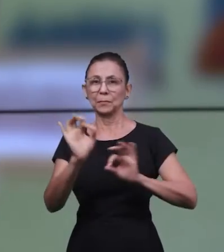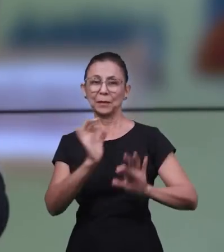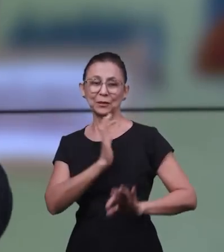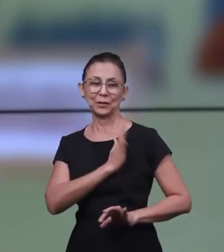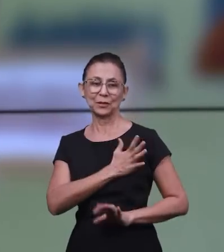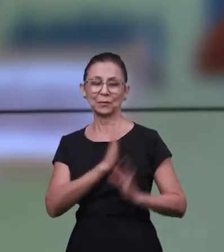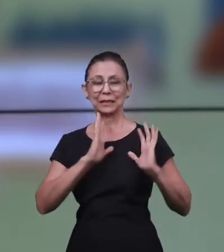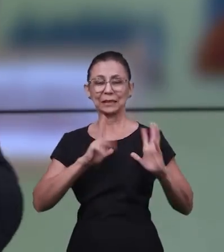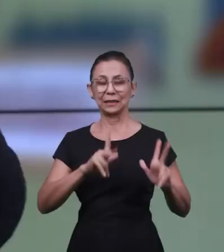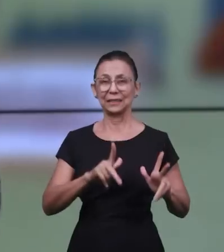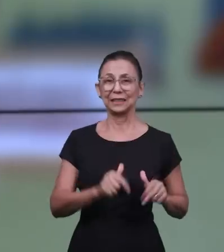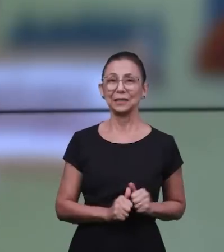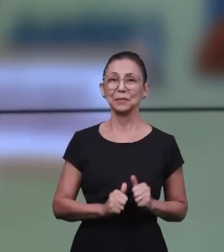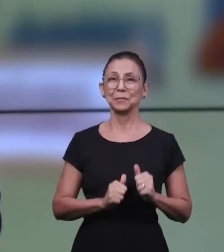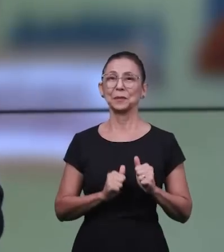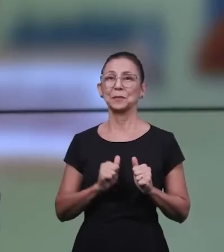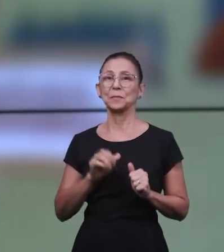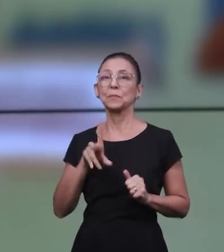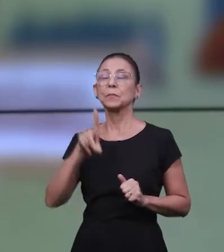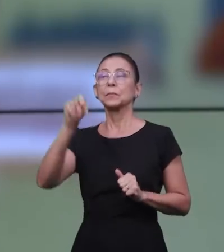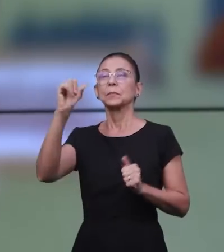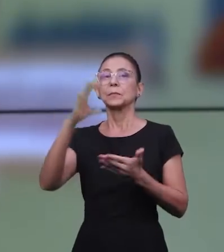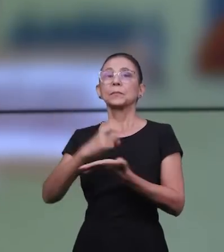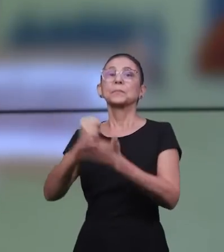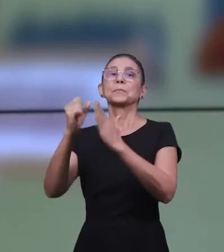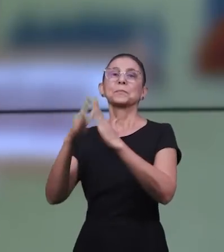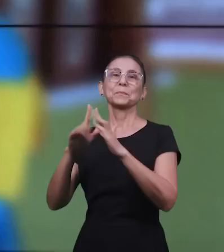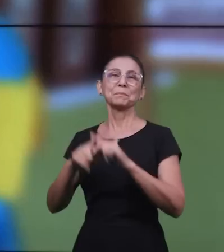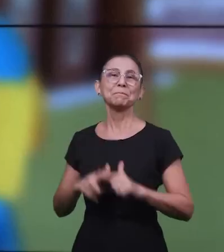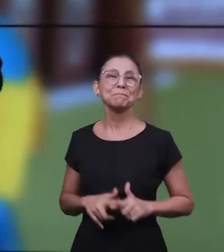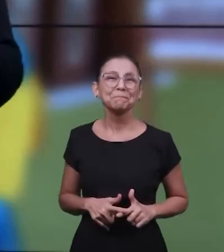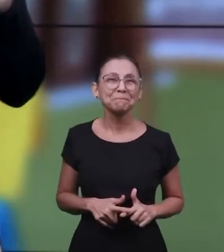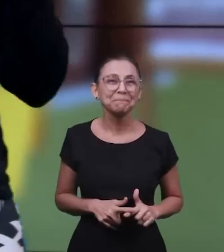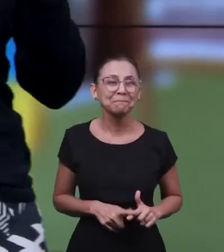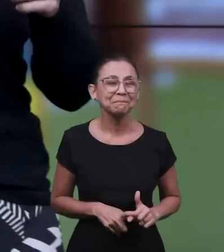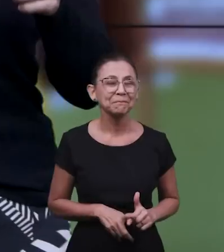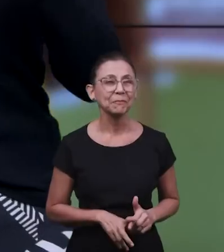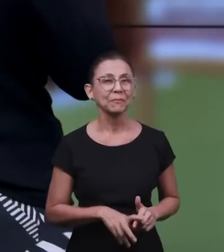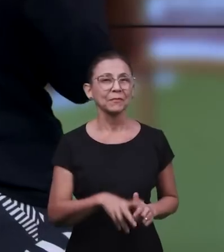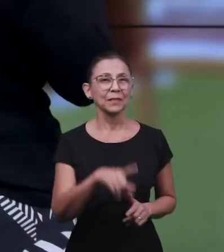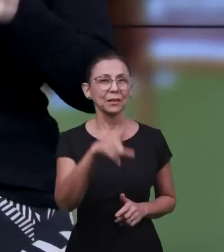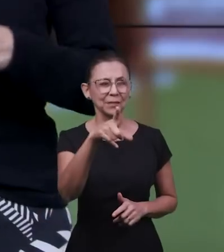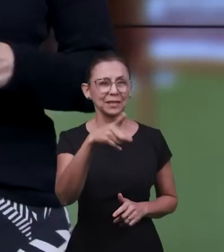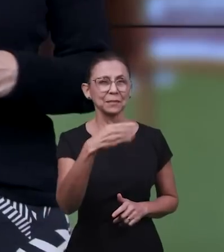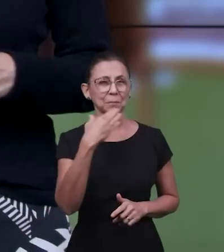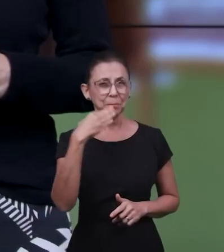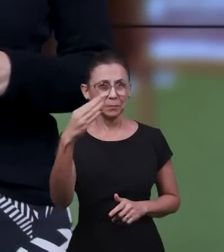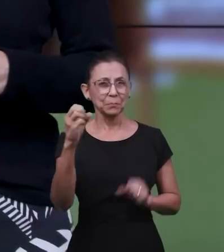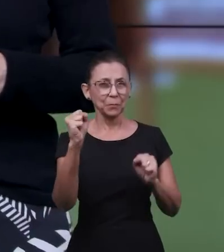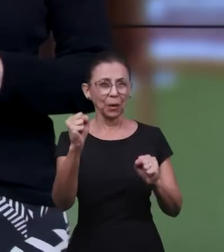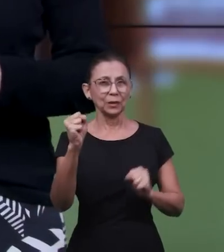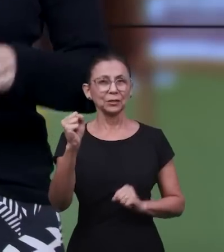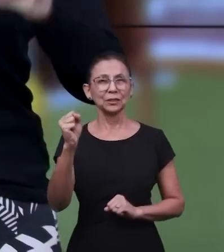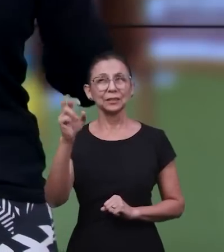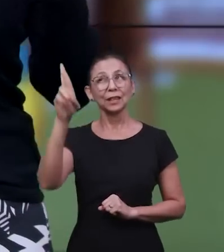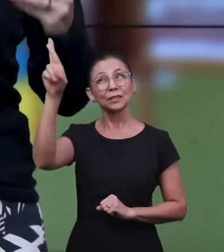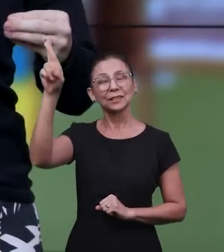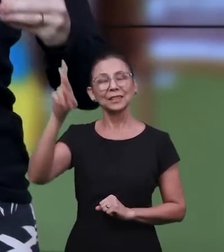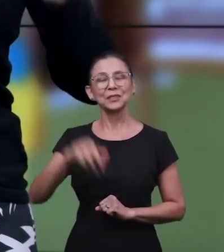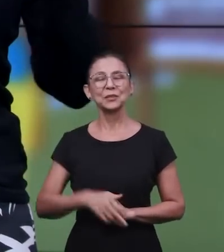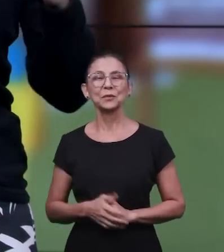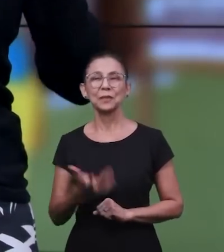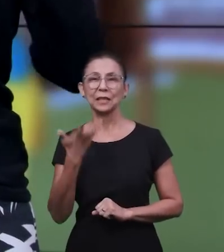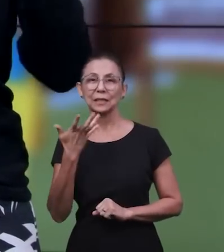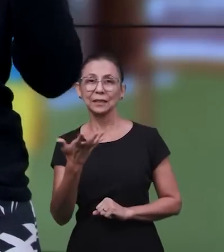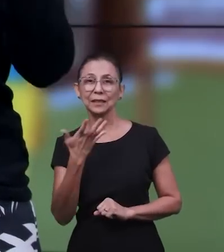para o grande dia, para o arrebatamento da igreja. Você pode pedir essa bênção ao Senhor.